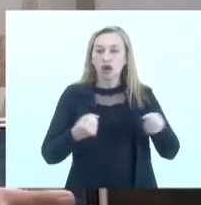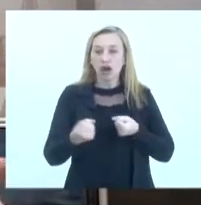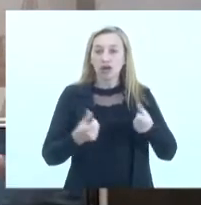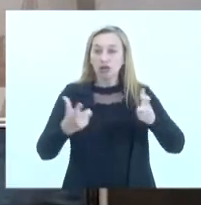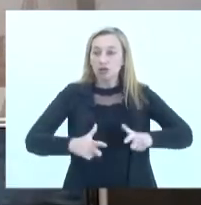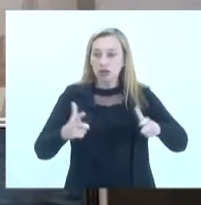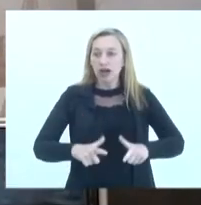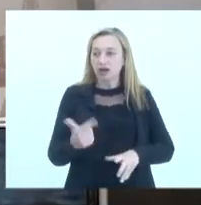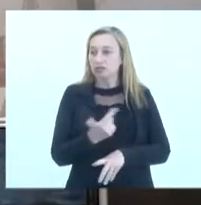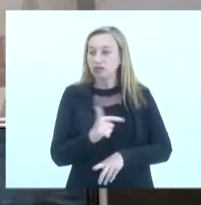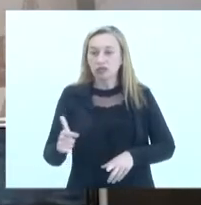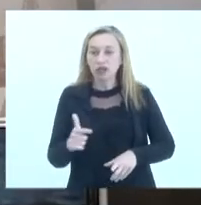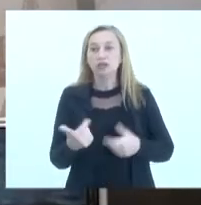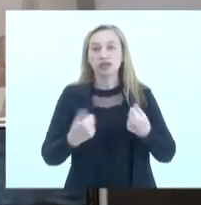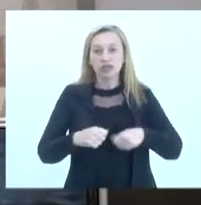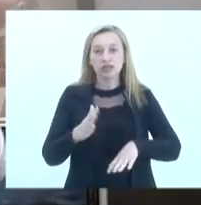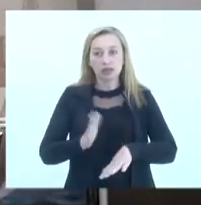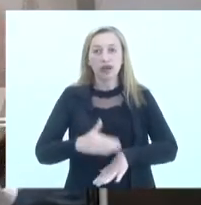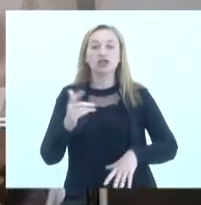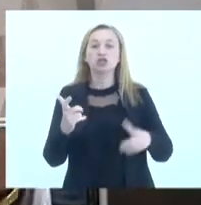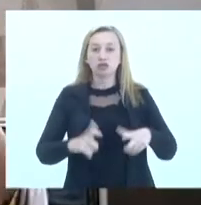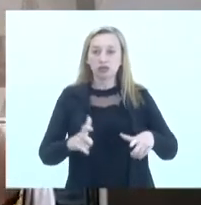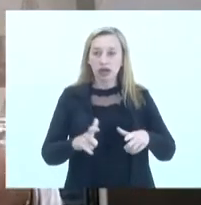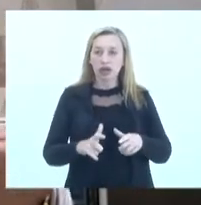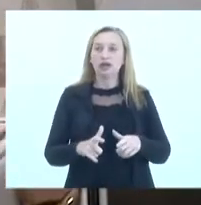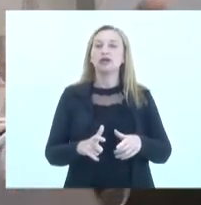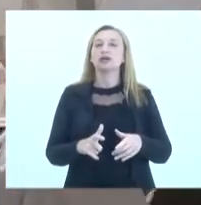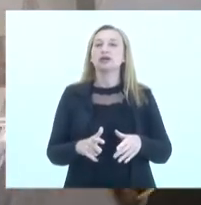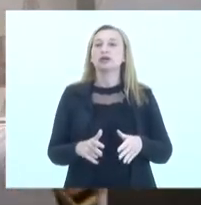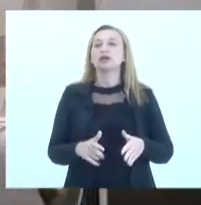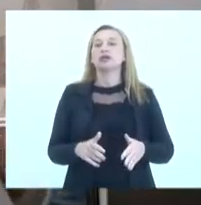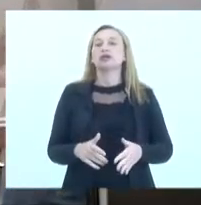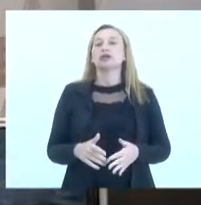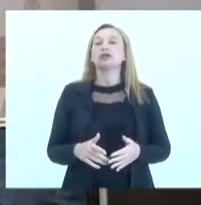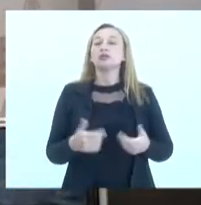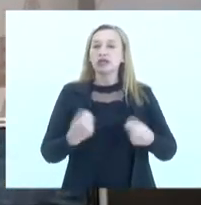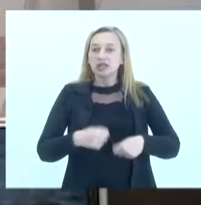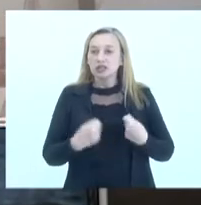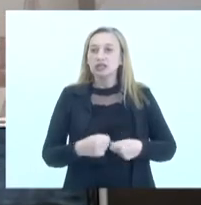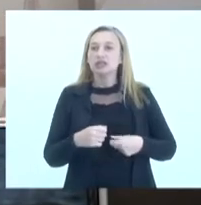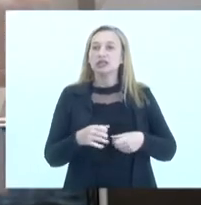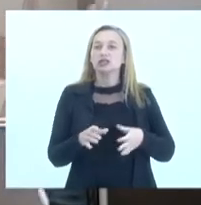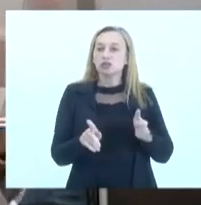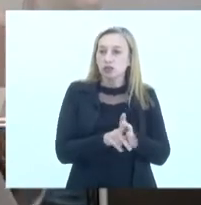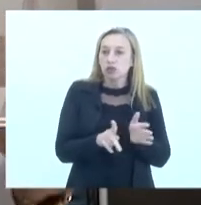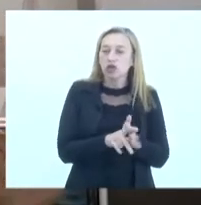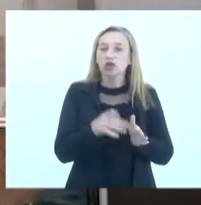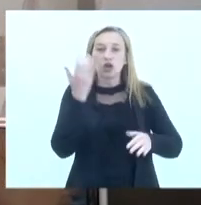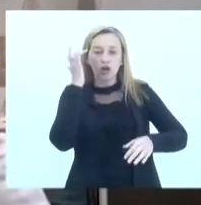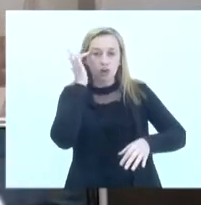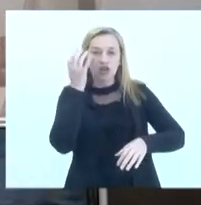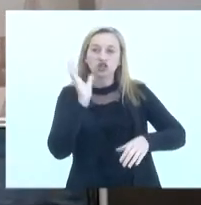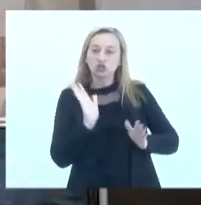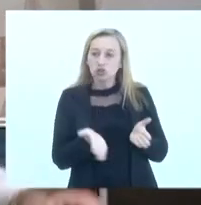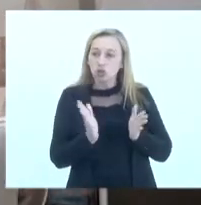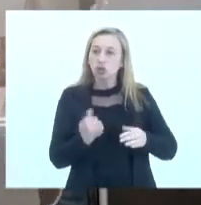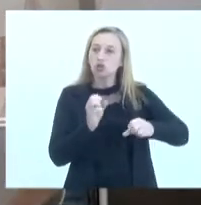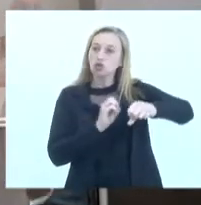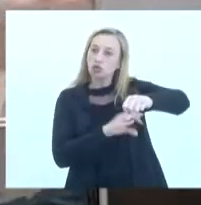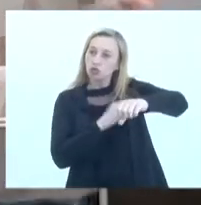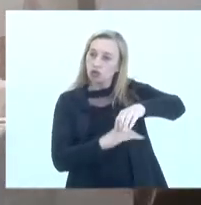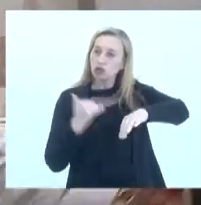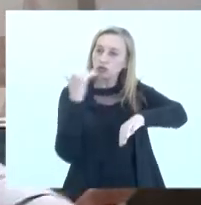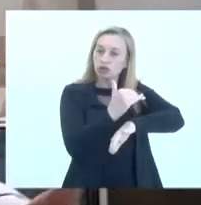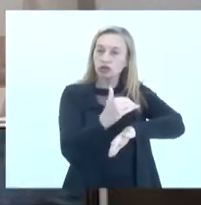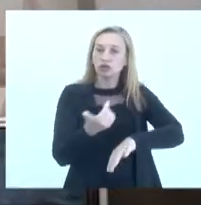circulação desses veículos. Então, a gente precisa, né, dentro desses projetos, que eu acho que hoje o Fundo Soberano poderia trazer um